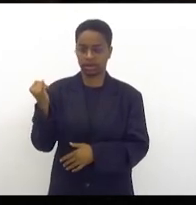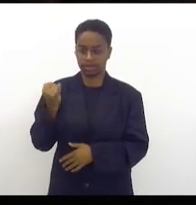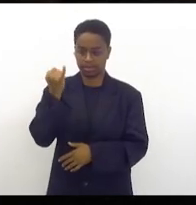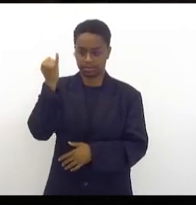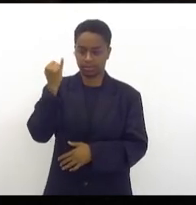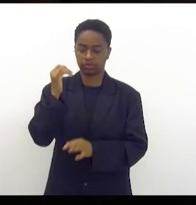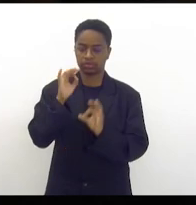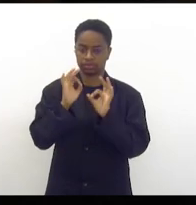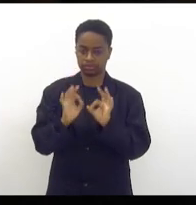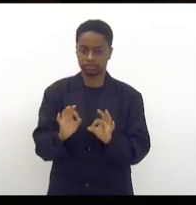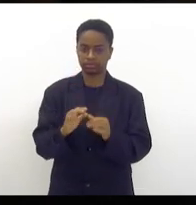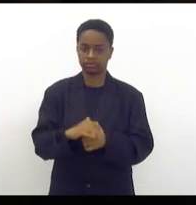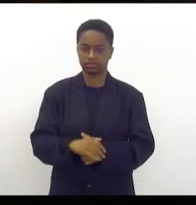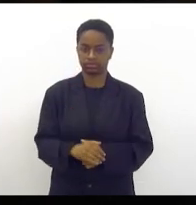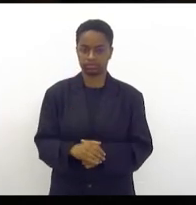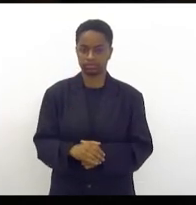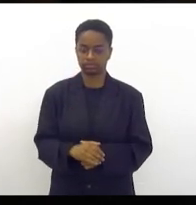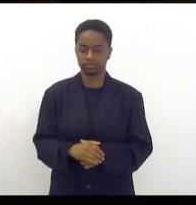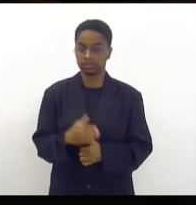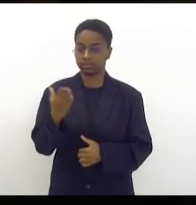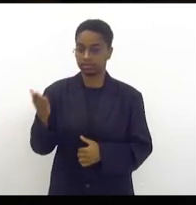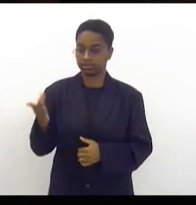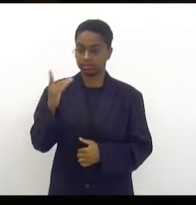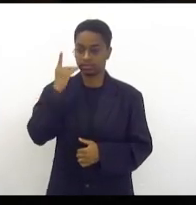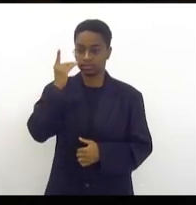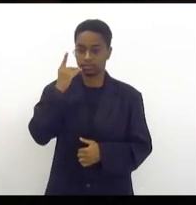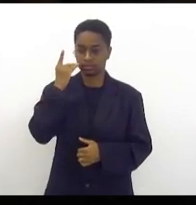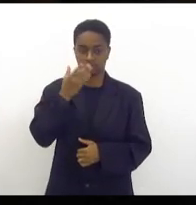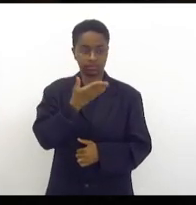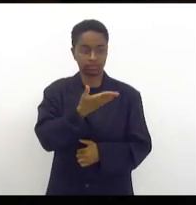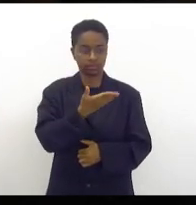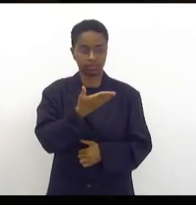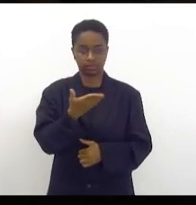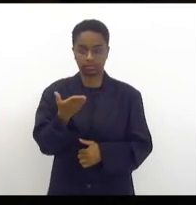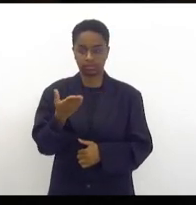importante. Deputado Anderson, ah.